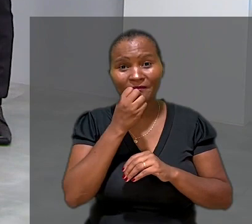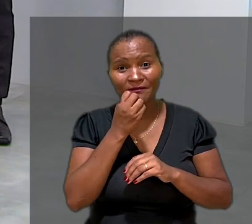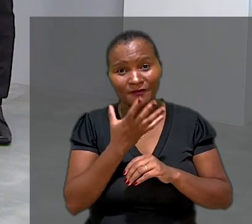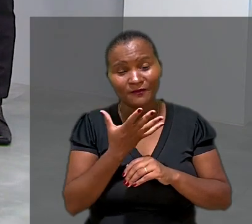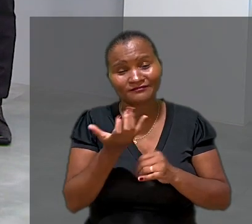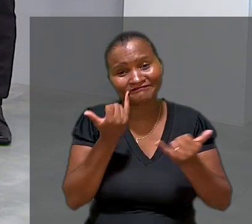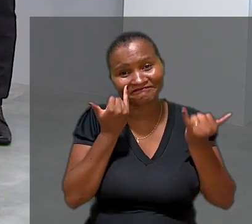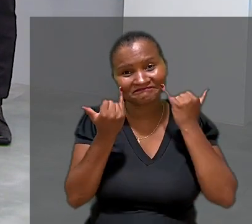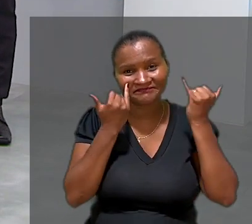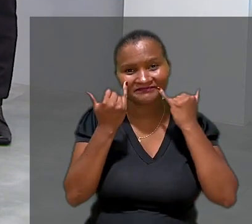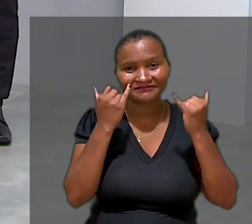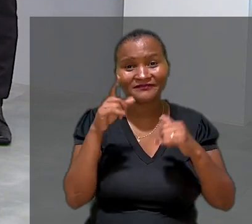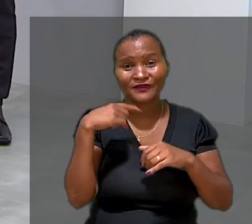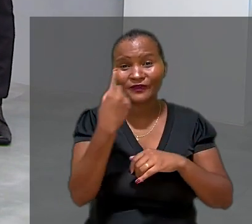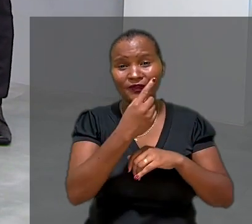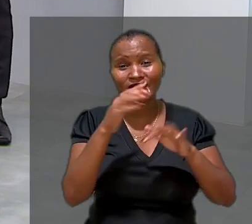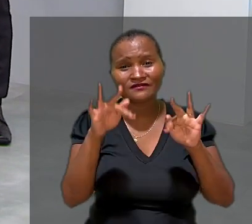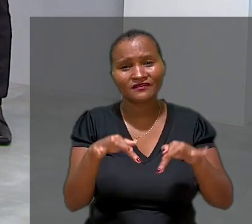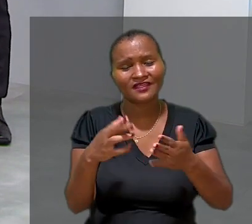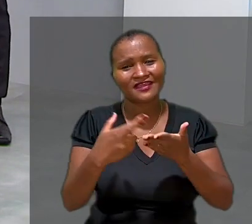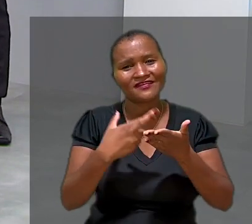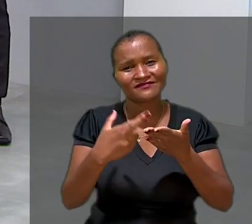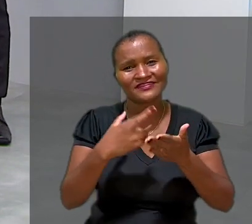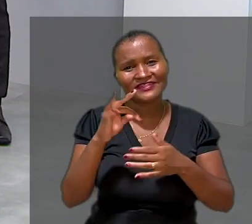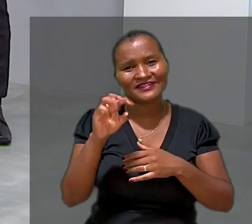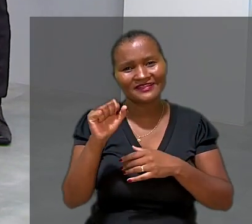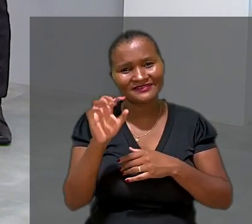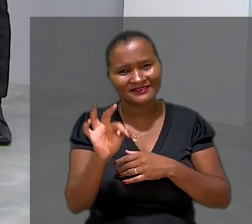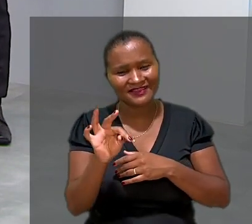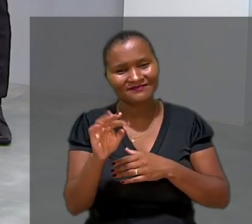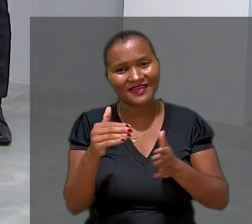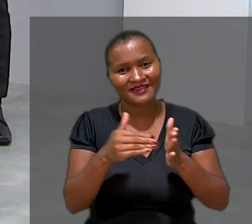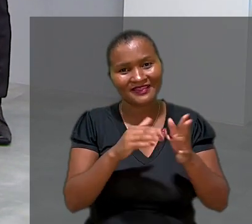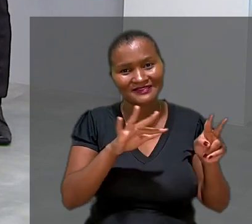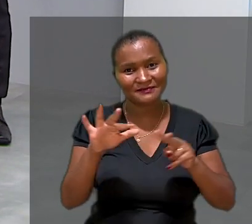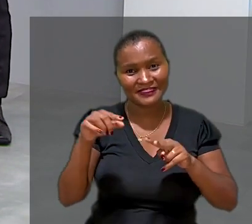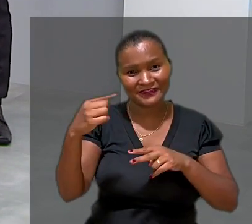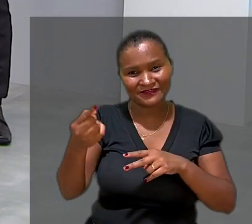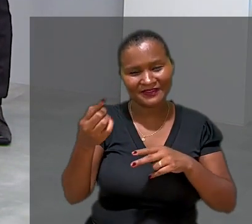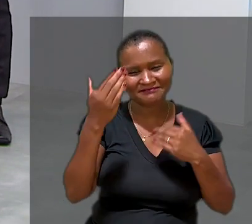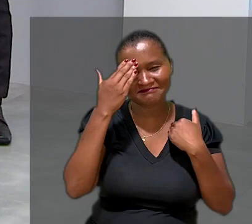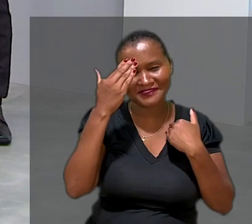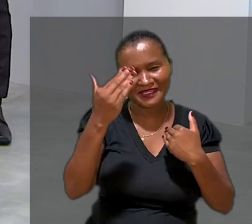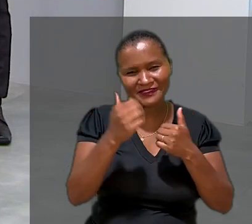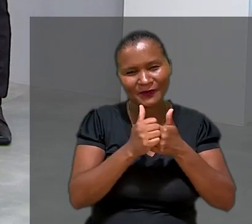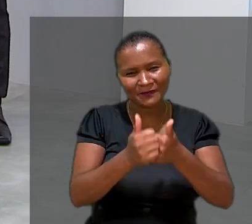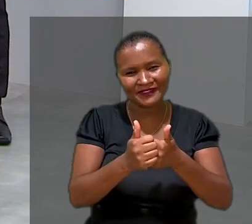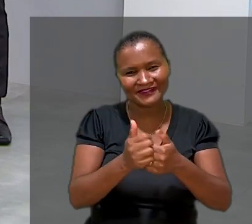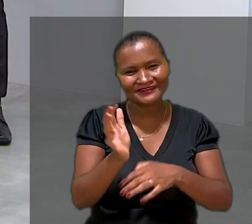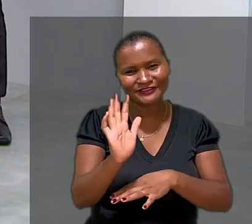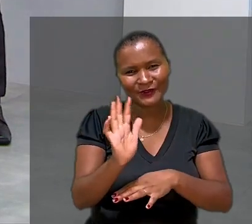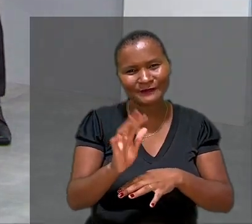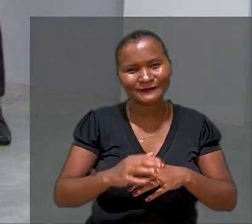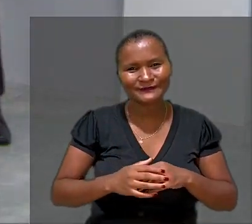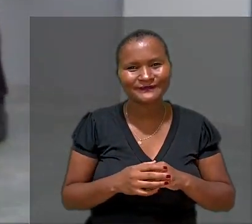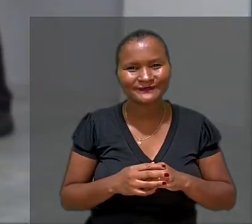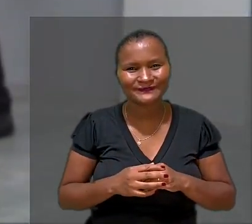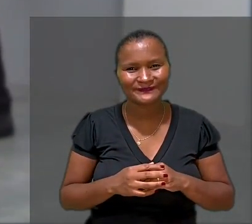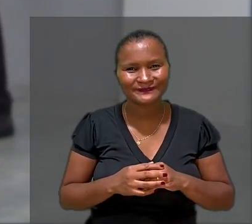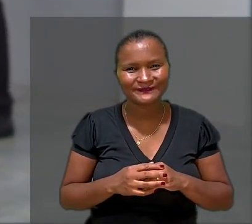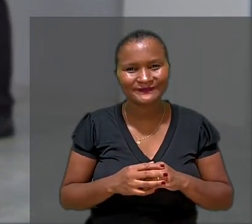Bom, com essas informações, a gente encerra o Revista TST. Até semana que vem. Muito obrigado pela companhia. Tchau.